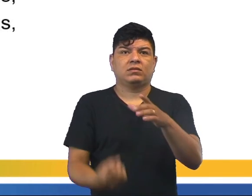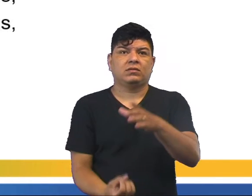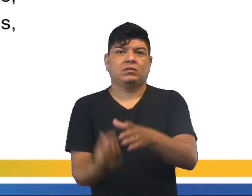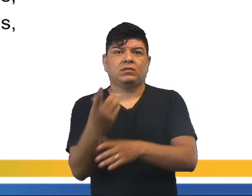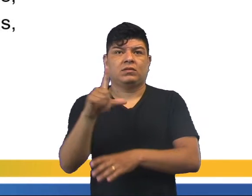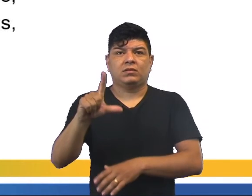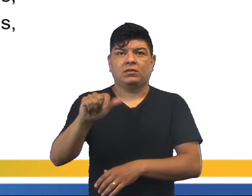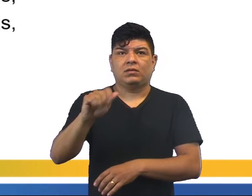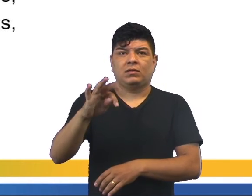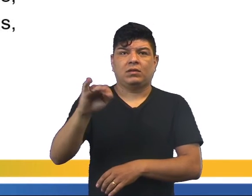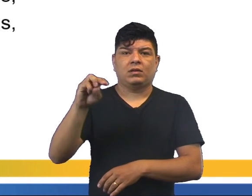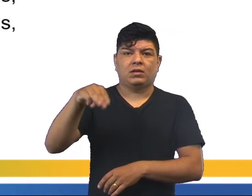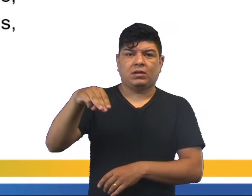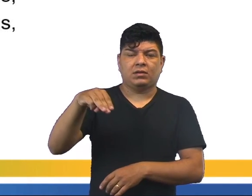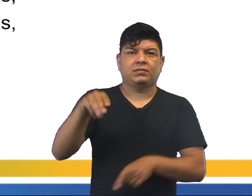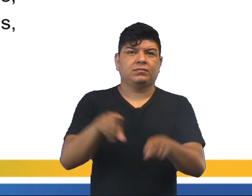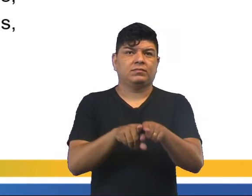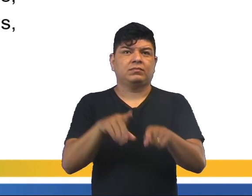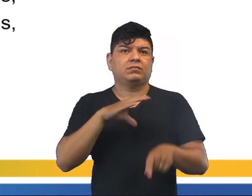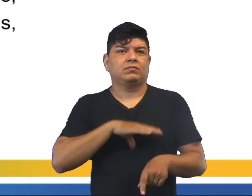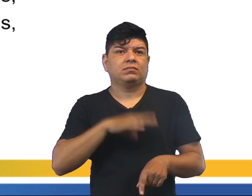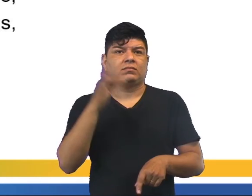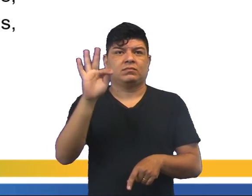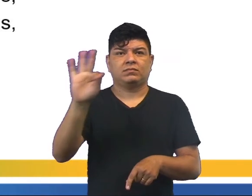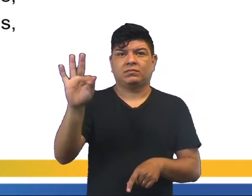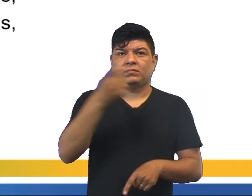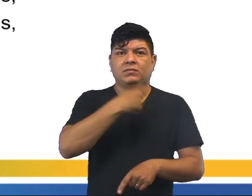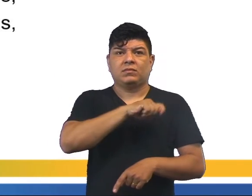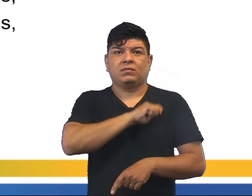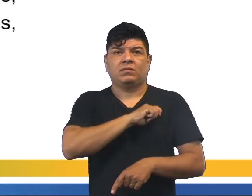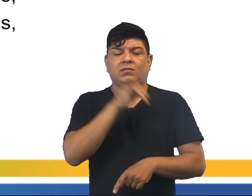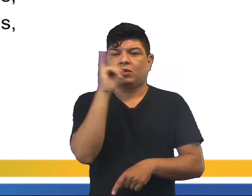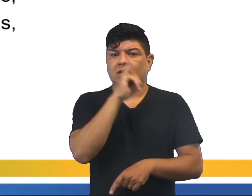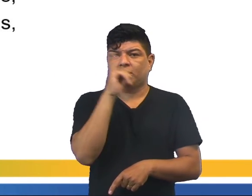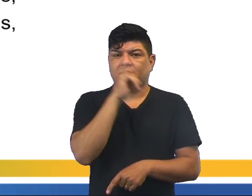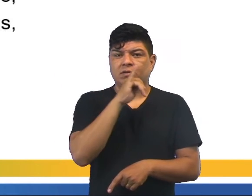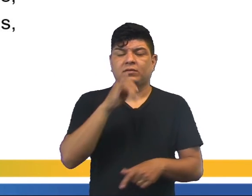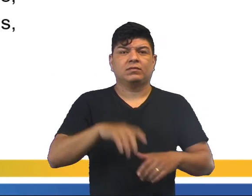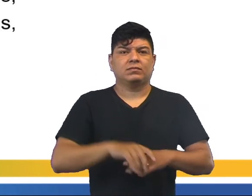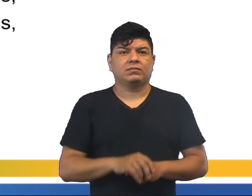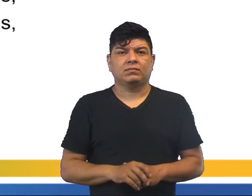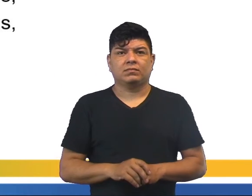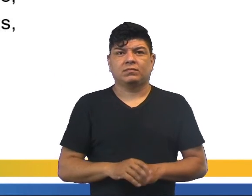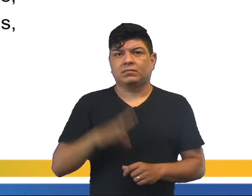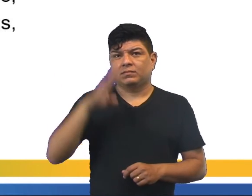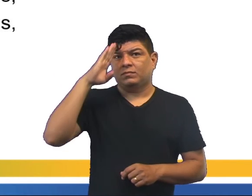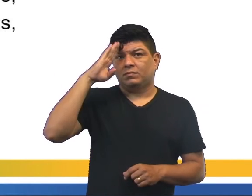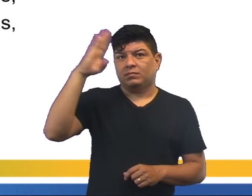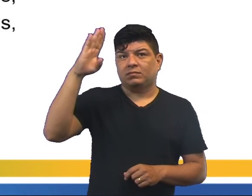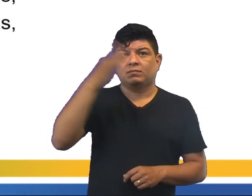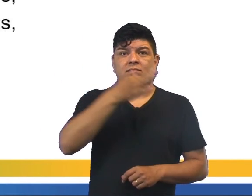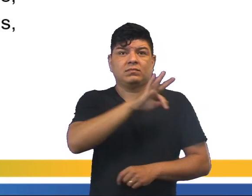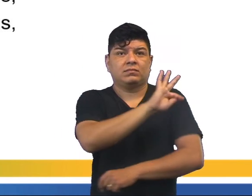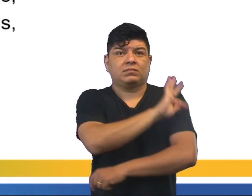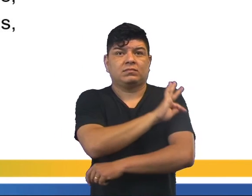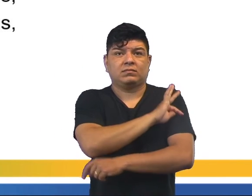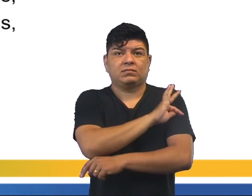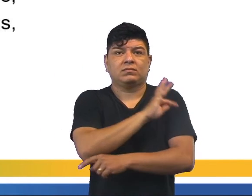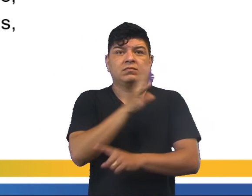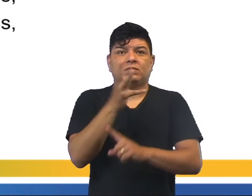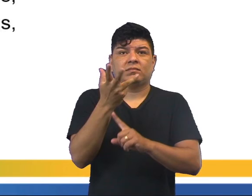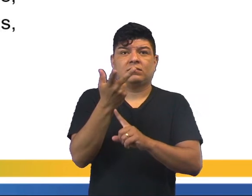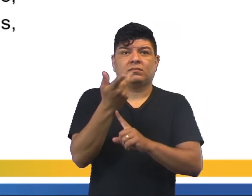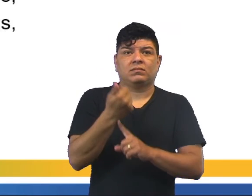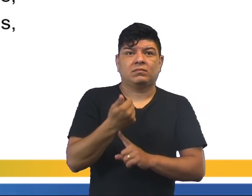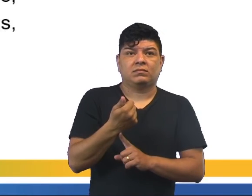do latim. E como eu falei, o português, o francês, o espanhol, o italiano, e principalmente, né, as técnicas de artes